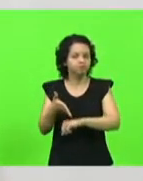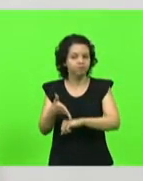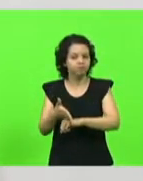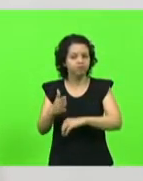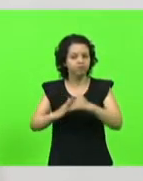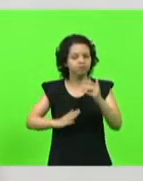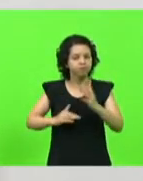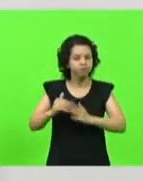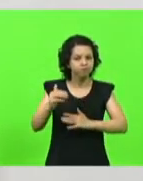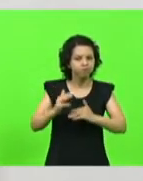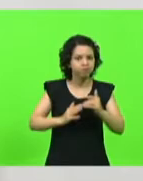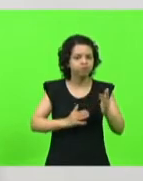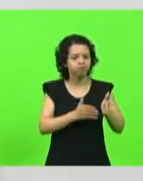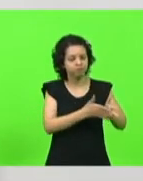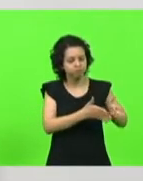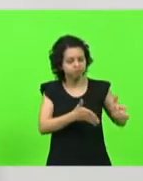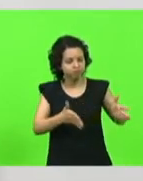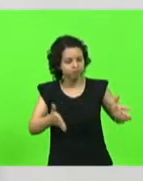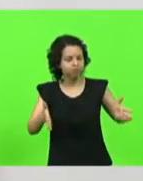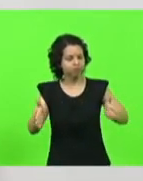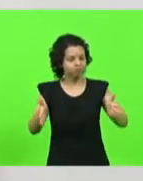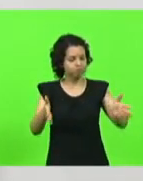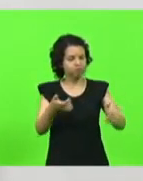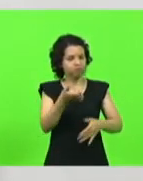ao longo desses 60 dias